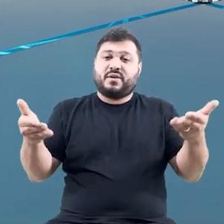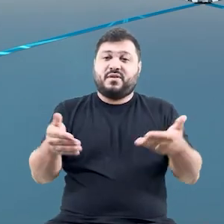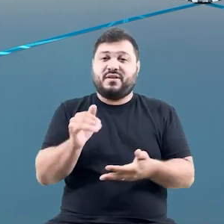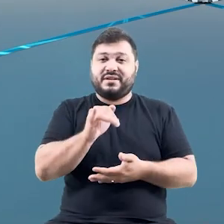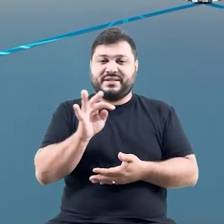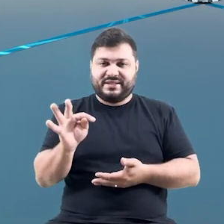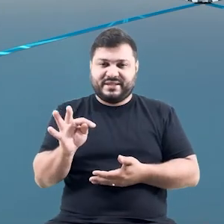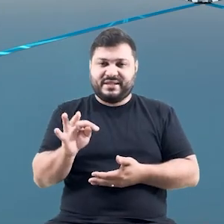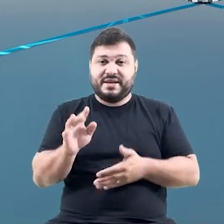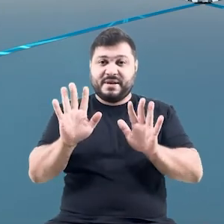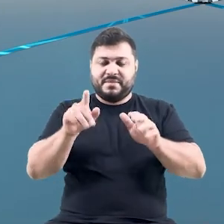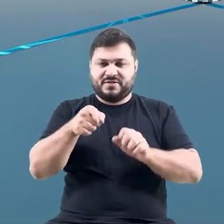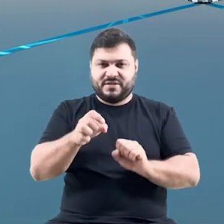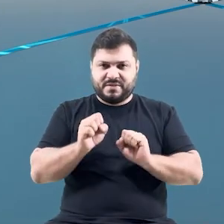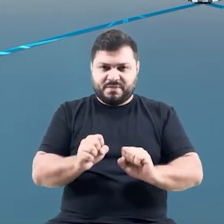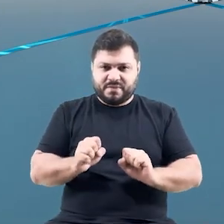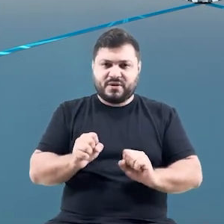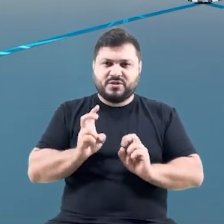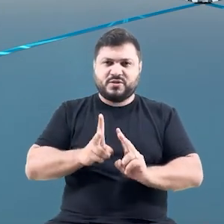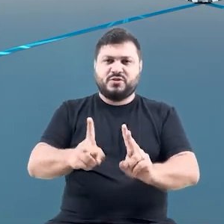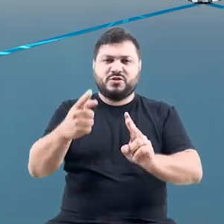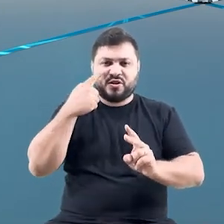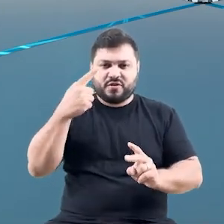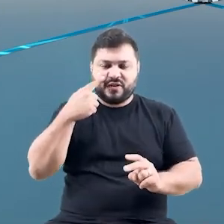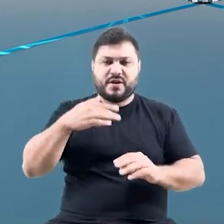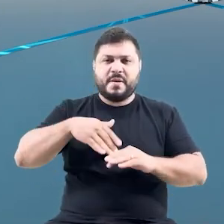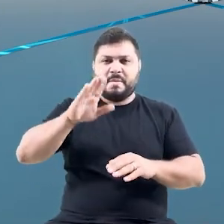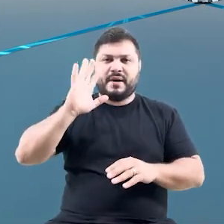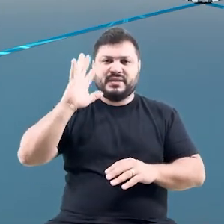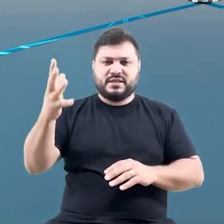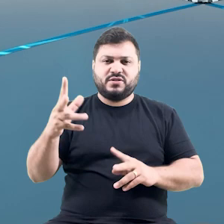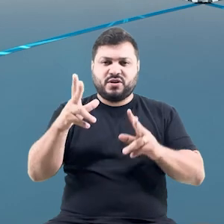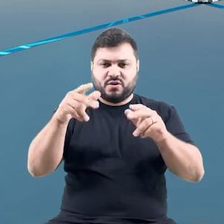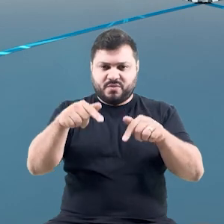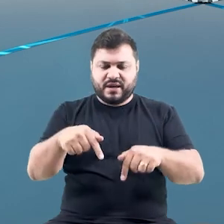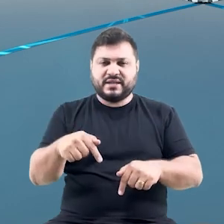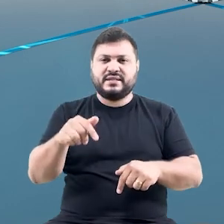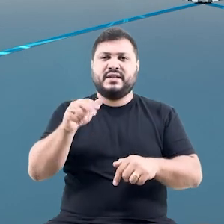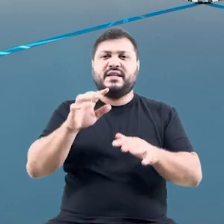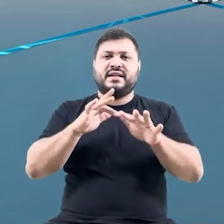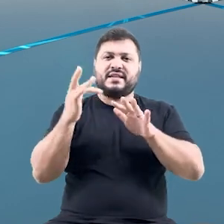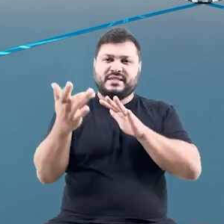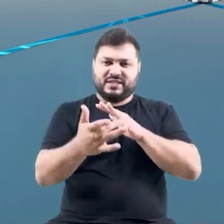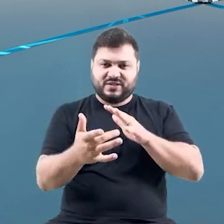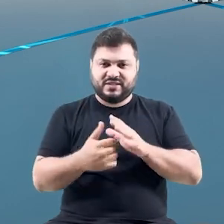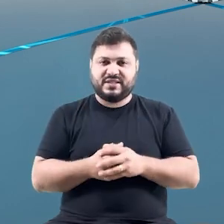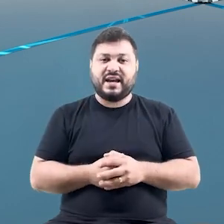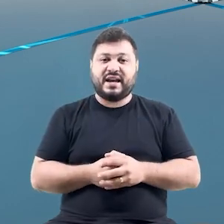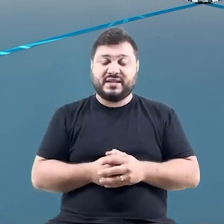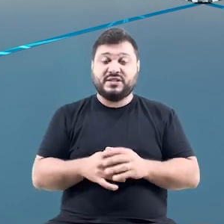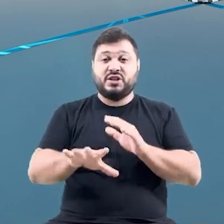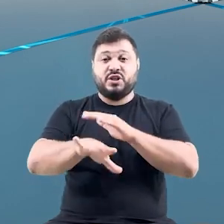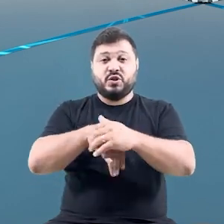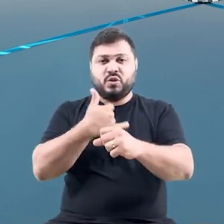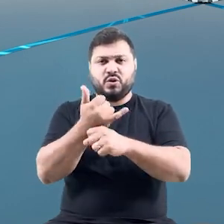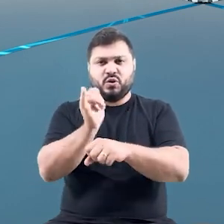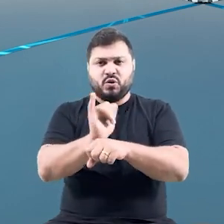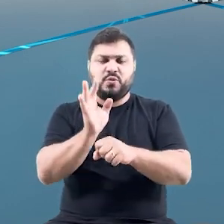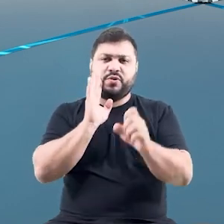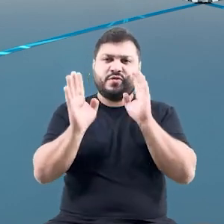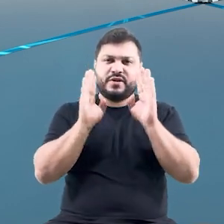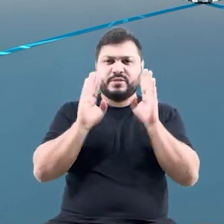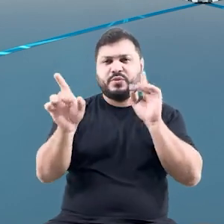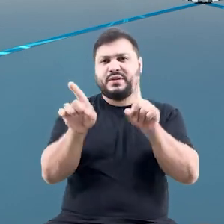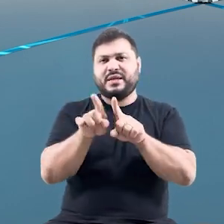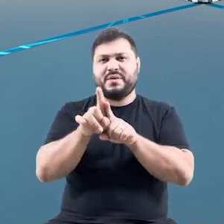Termina agora o Inteiro Teor, mas você pode continuar conferindo mais decisões como essas nas redes sociais, no YouTube,